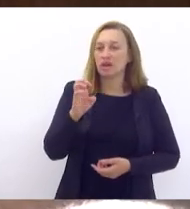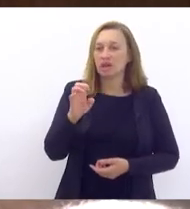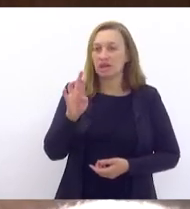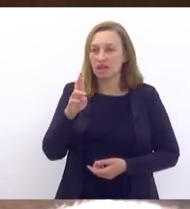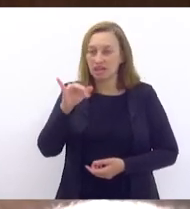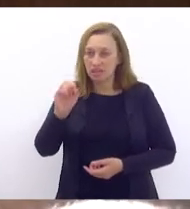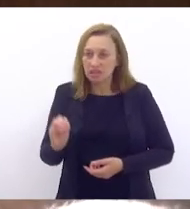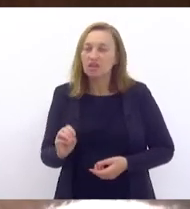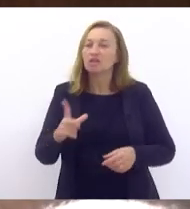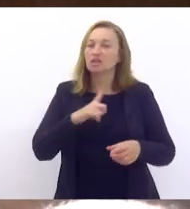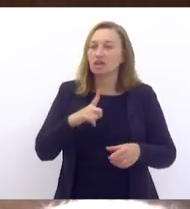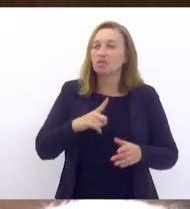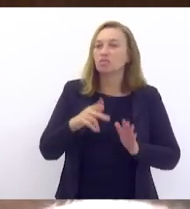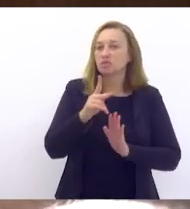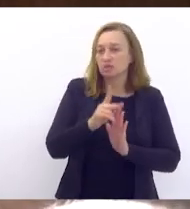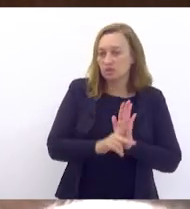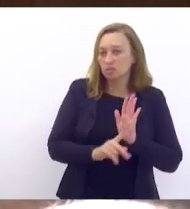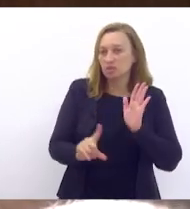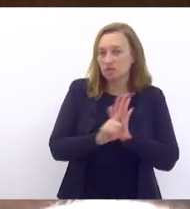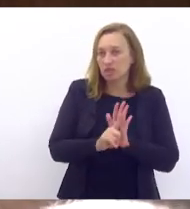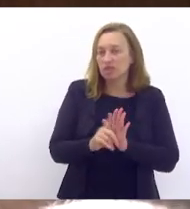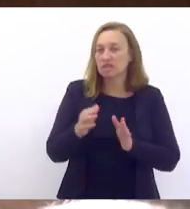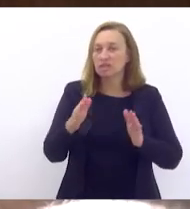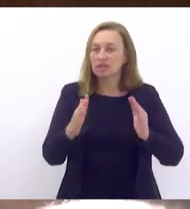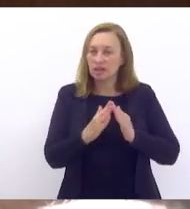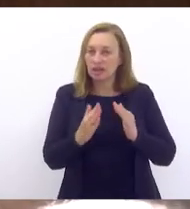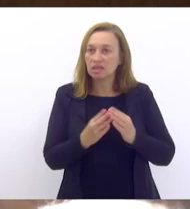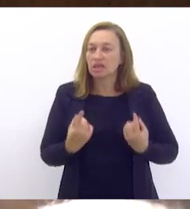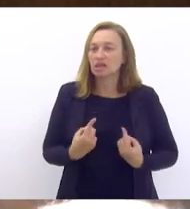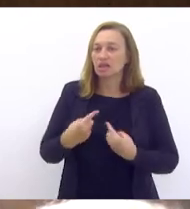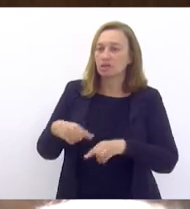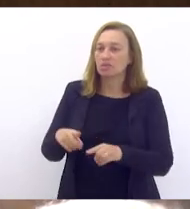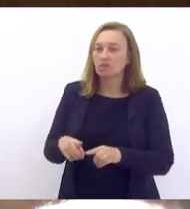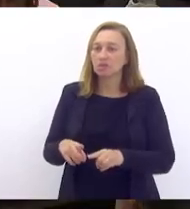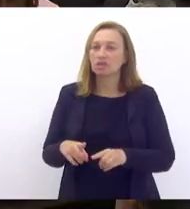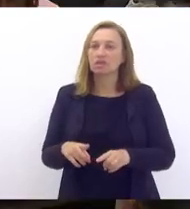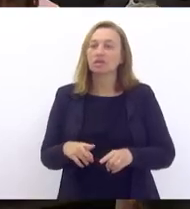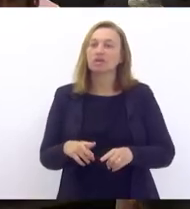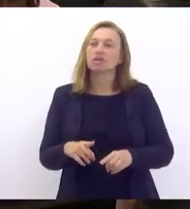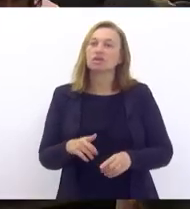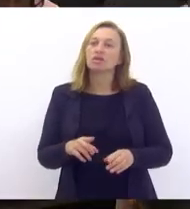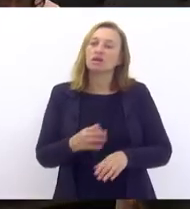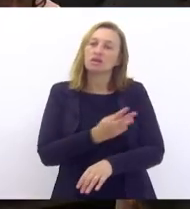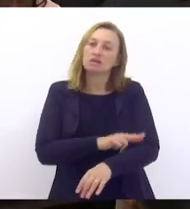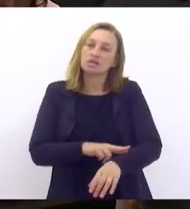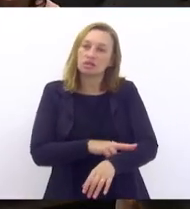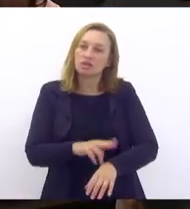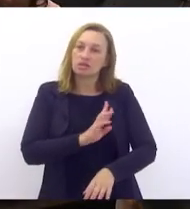um projeto de combate ao racismo religioso, que também é um outro tema que assola. Muito obrigado, presidente.